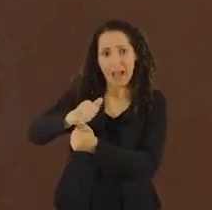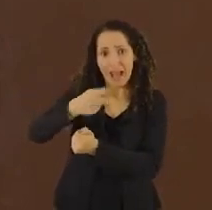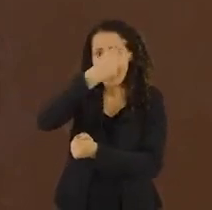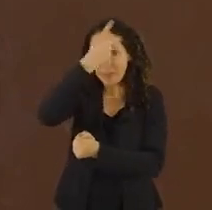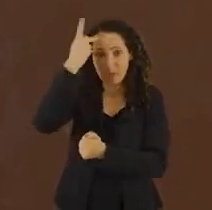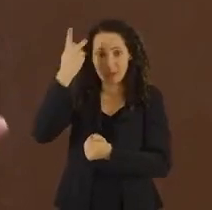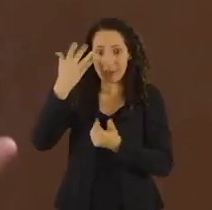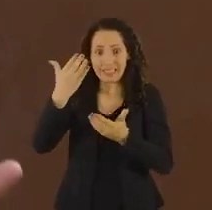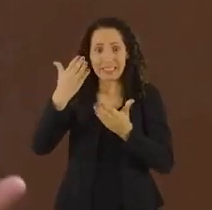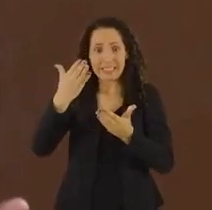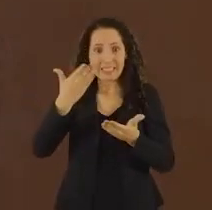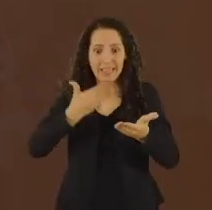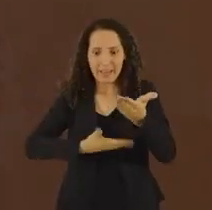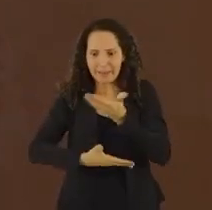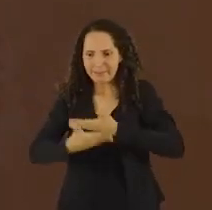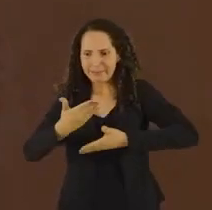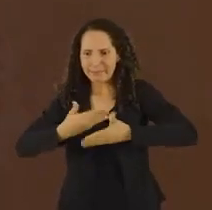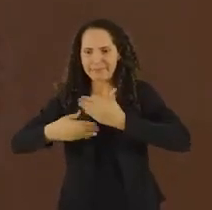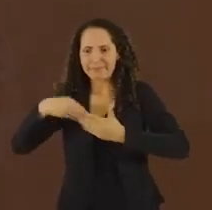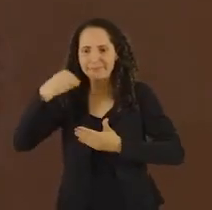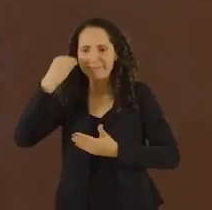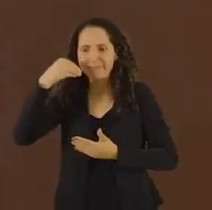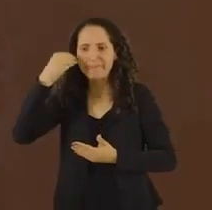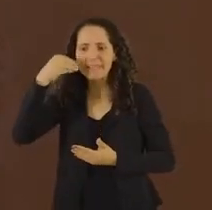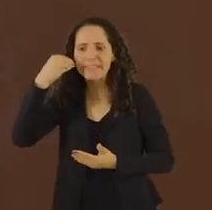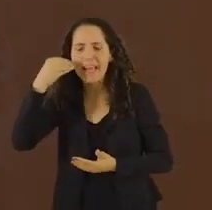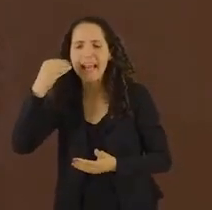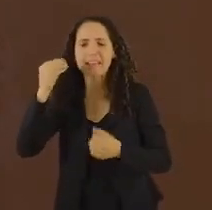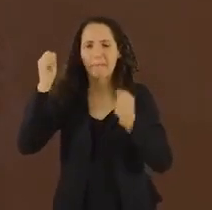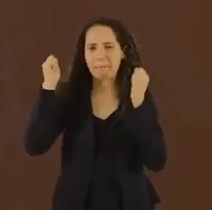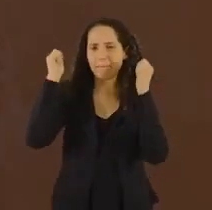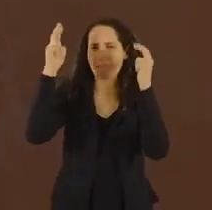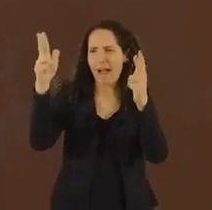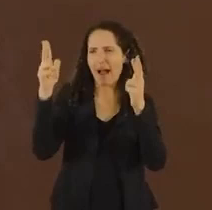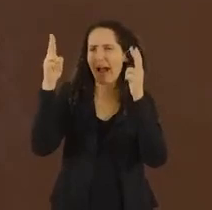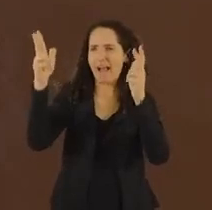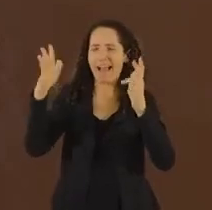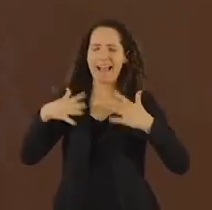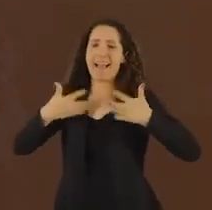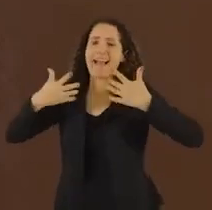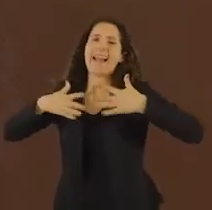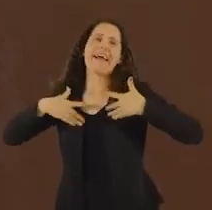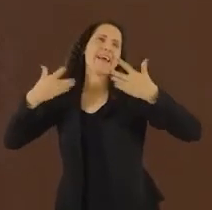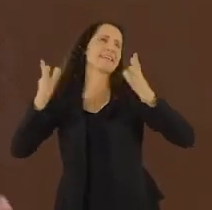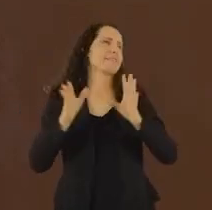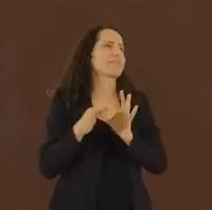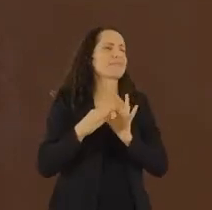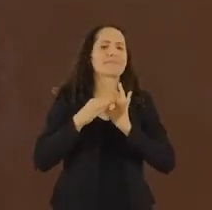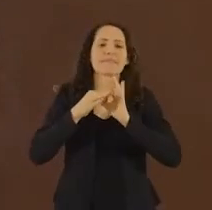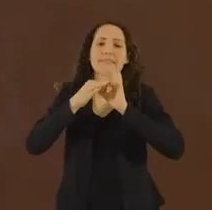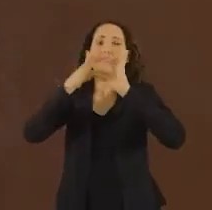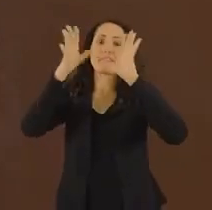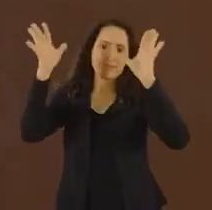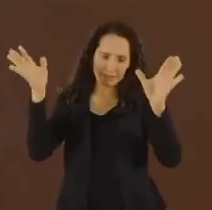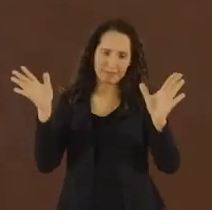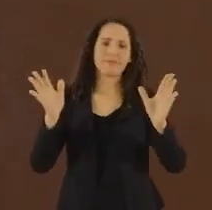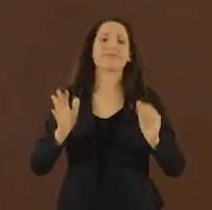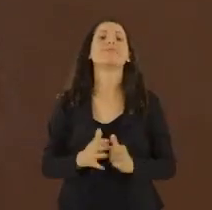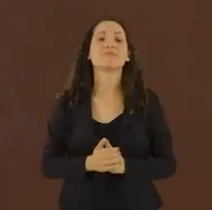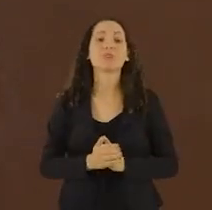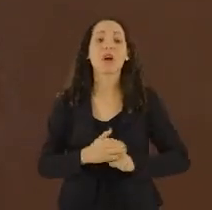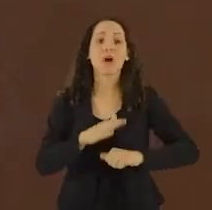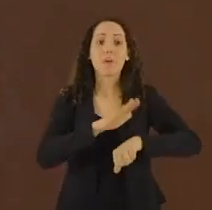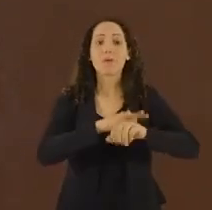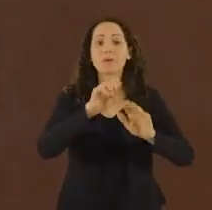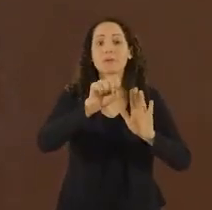queriam ter vivências né diversão de uma maneira mais alegre mais solta que foi o que caracterizou muito